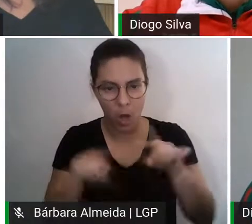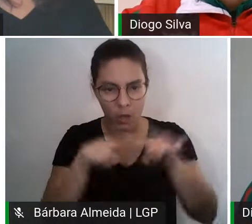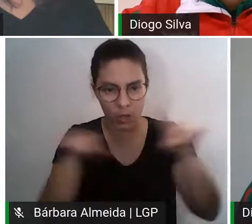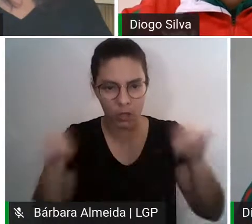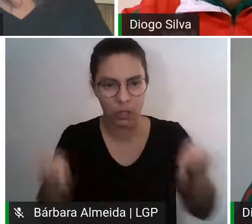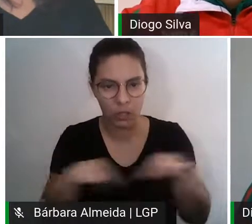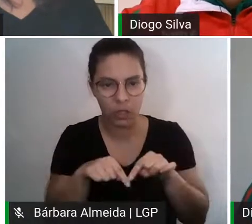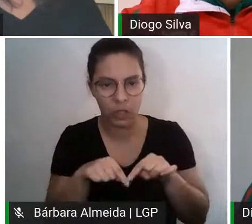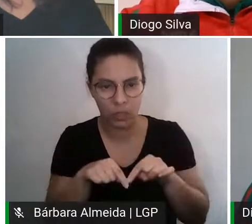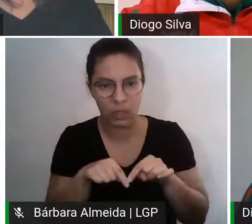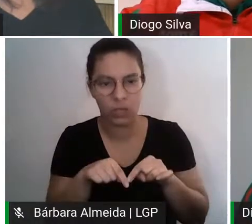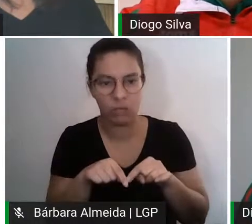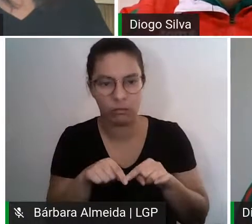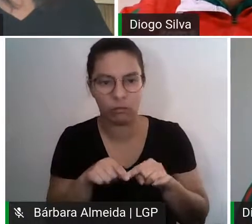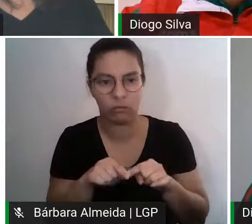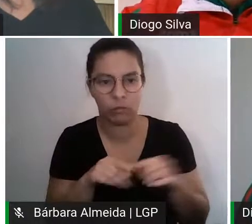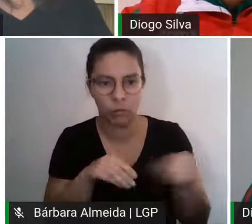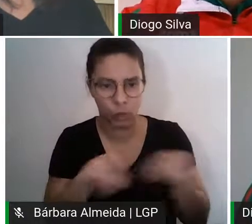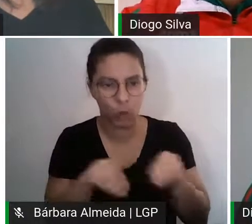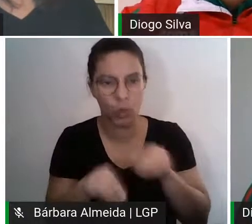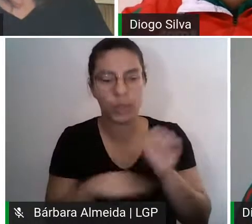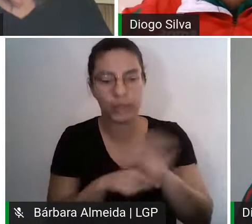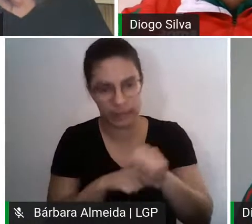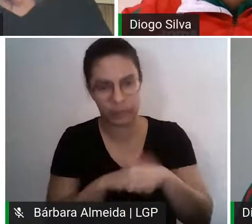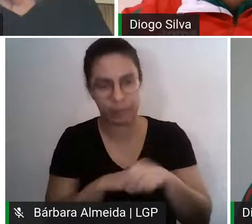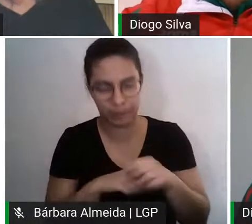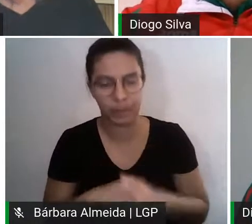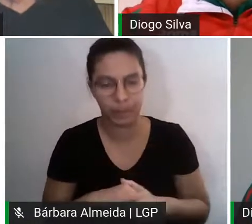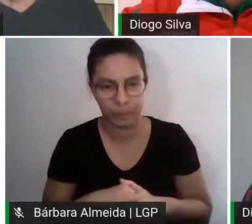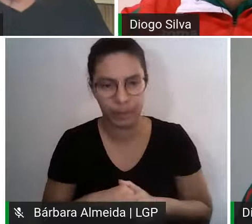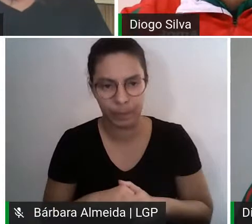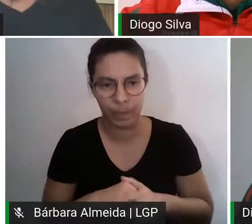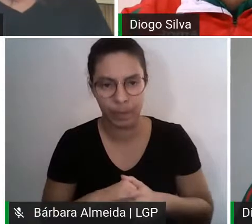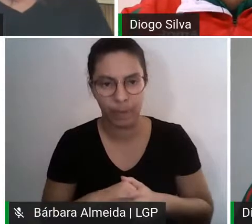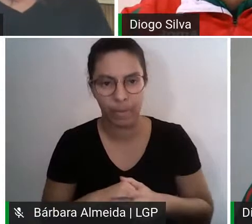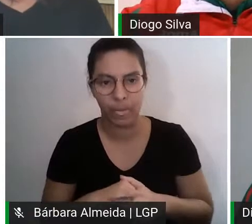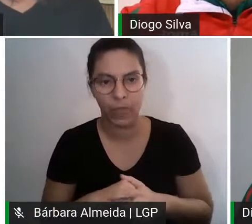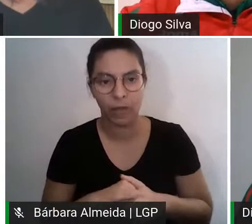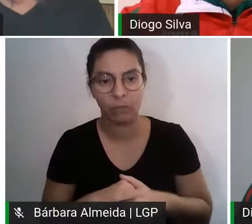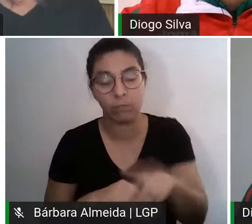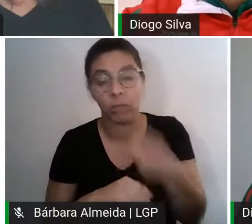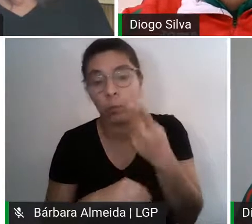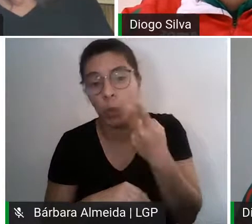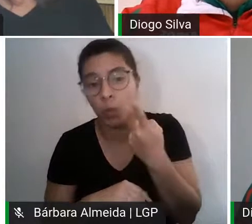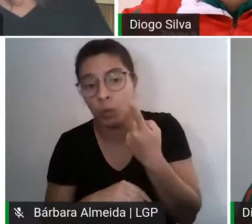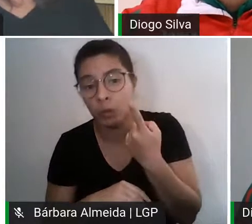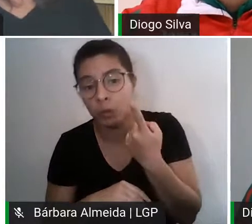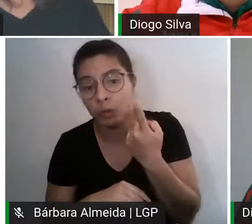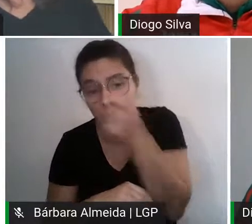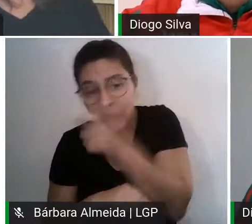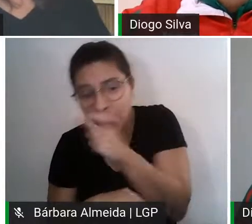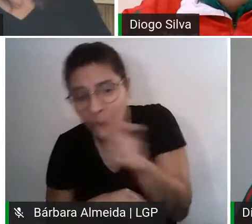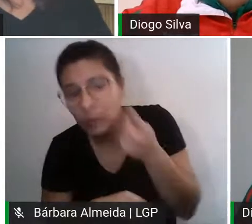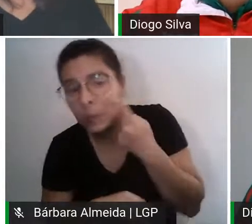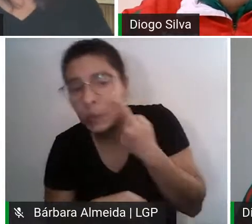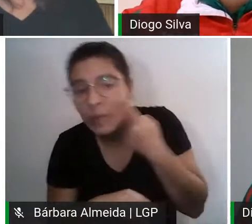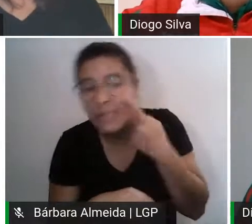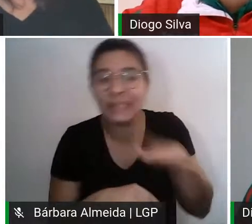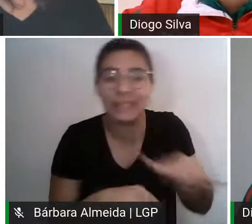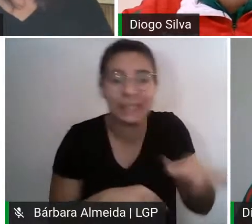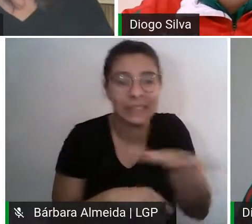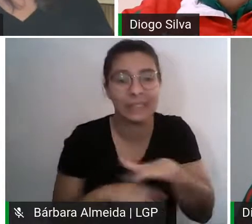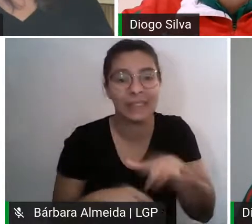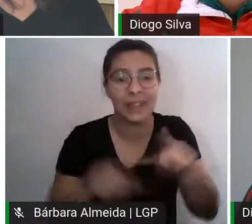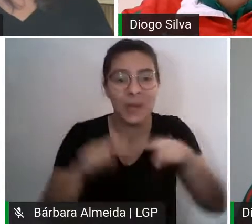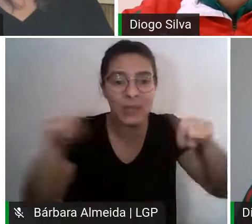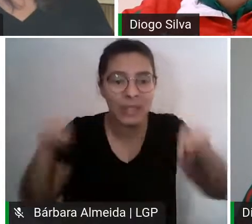do terreno de jogo, não é? Exatamente, portanto, não sei o quão familiarizados as pessoas que nos estão a ver estão com o campo de badminton,